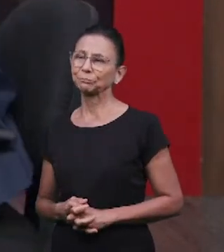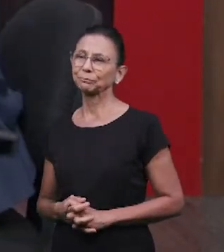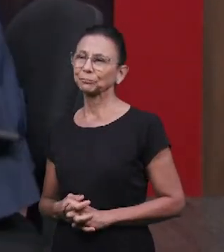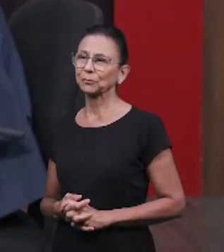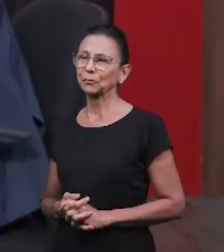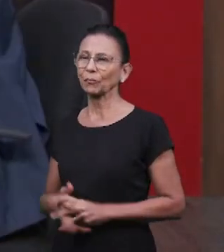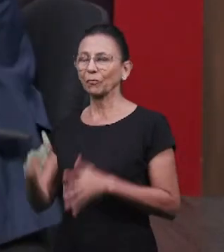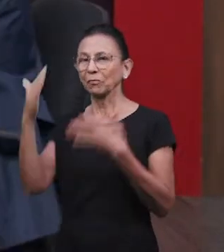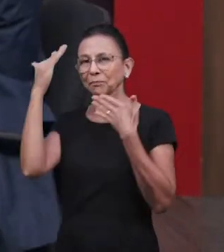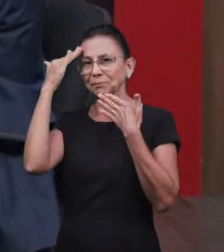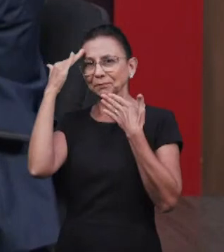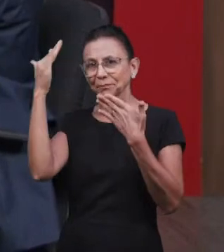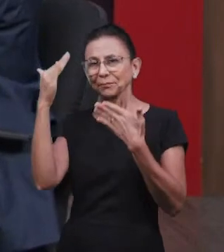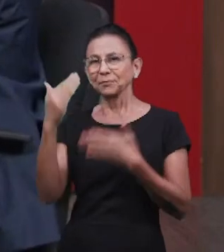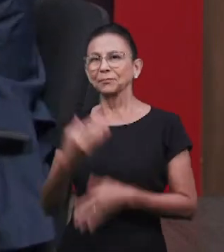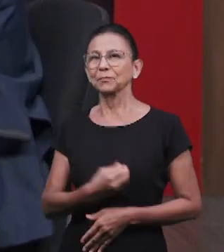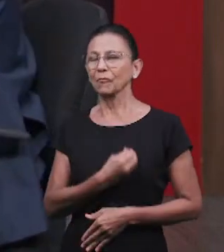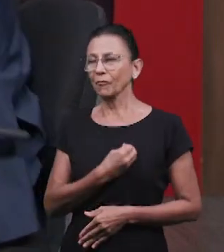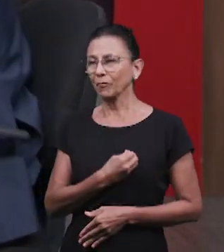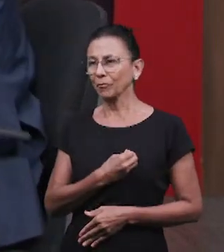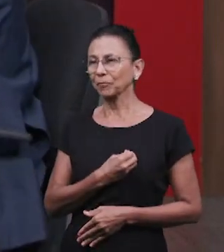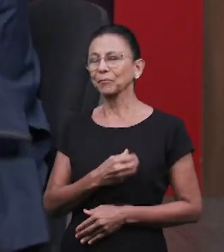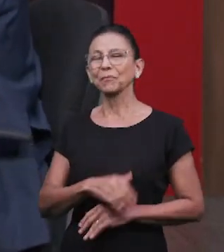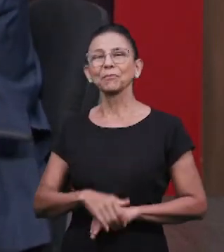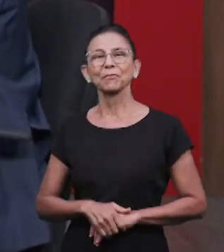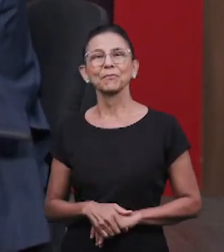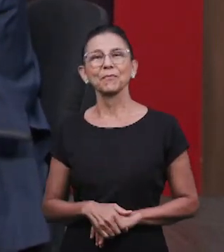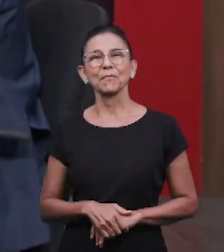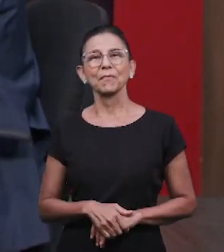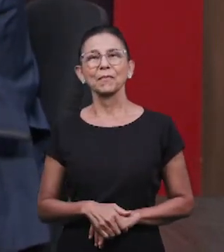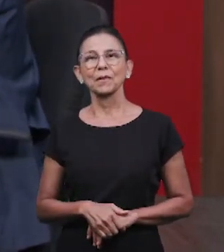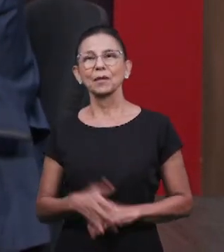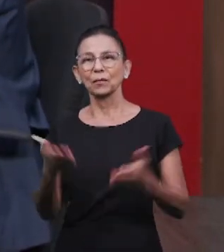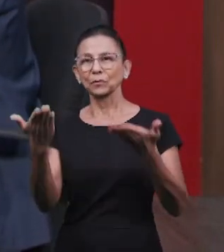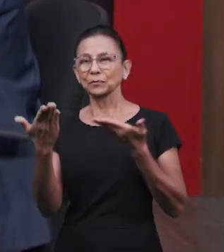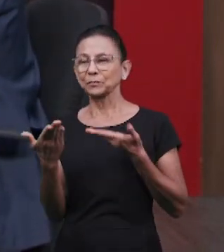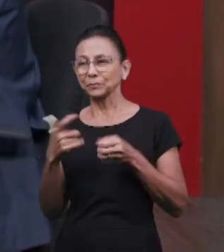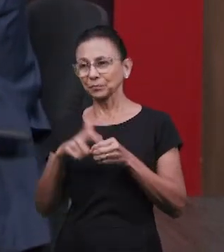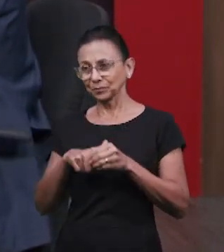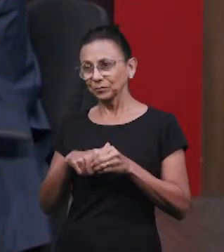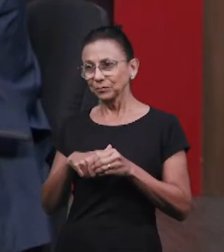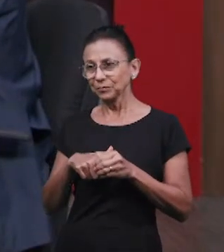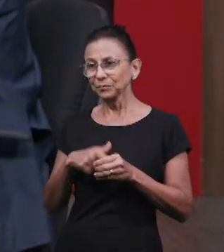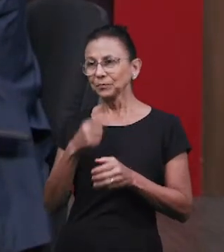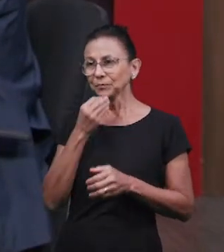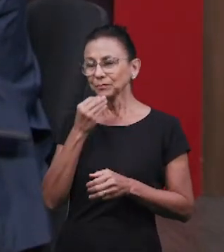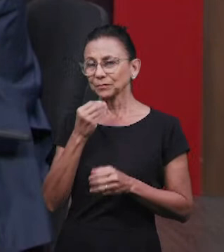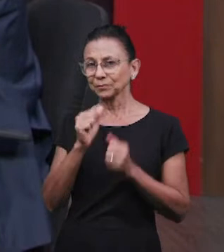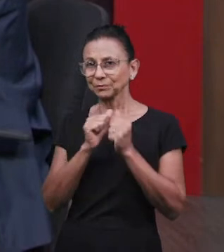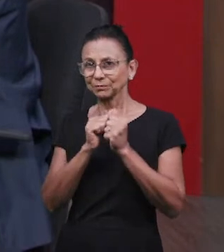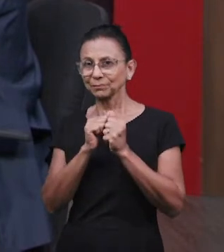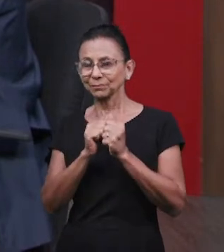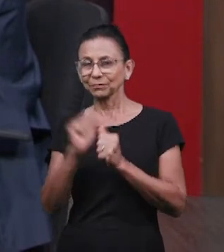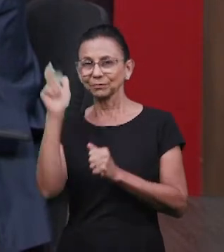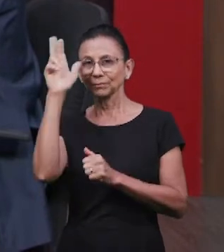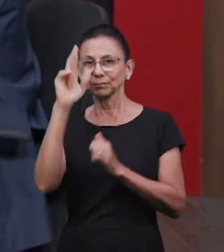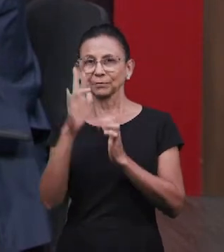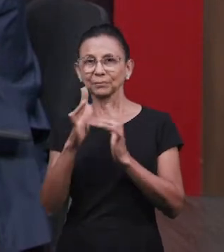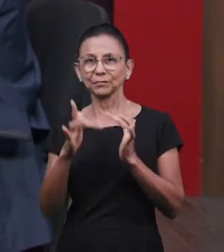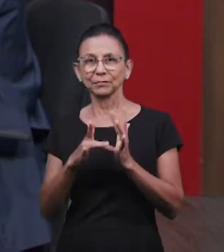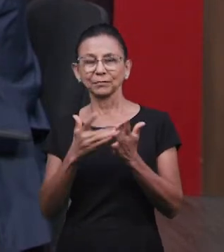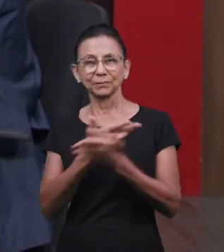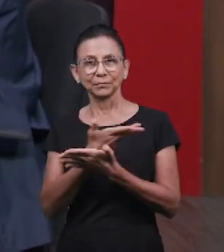Bom, queridas, obrigado pela presença de vocês, pela participação. Já fica o convite para em próximas oportunidades estarmos juntos aqui. A paz do Senhor. A paz